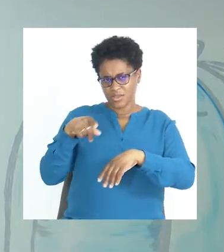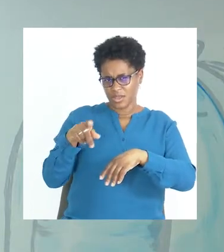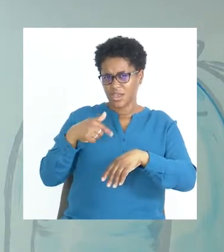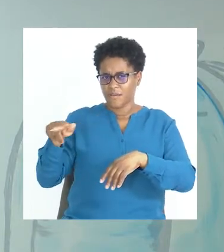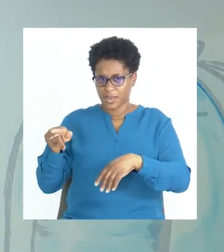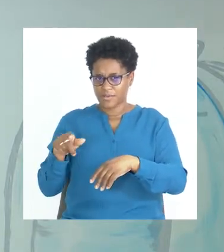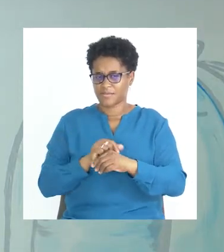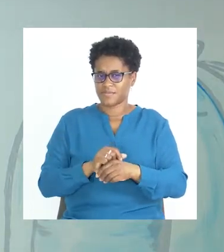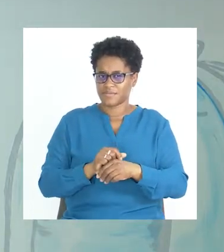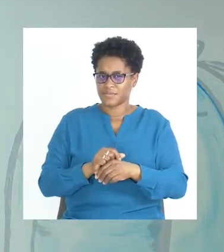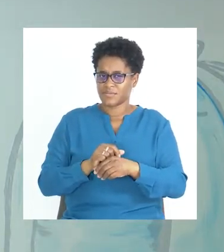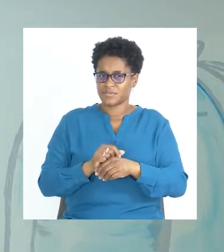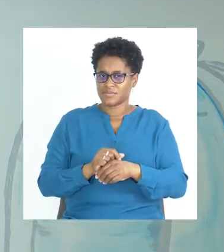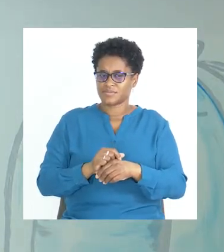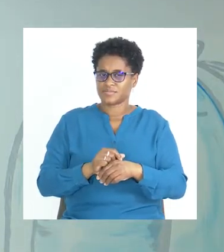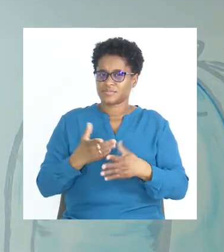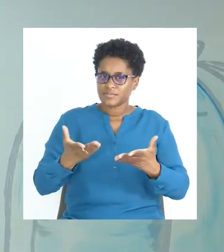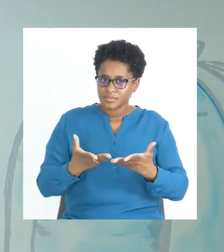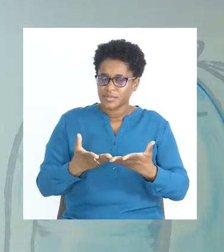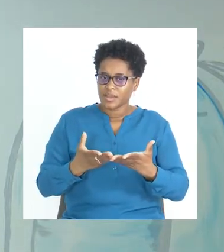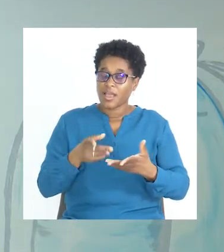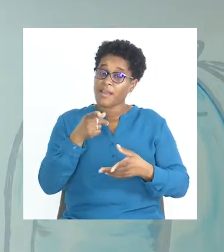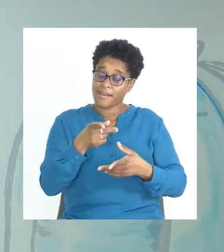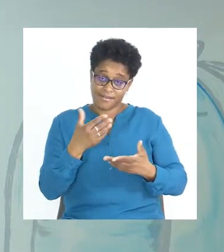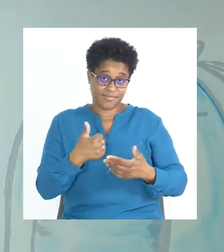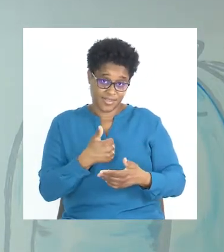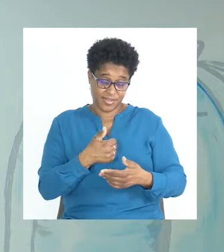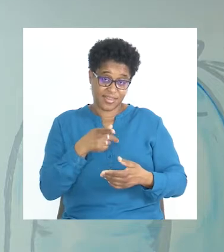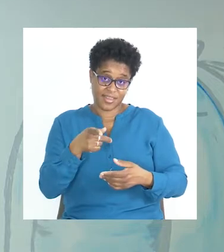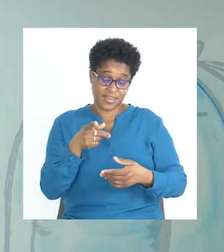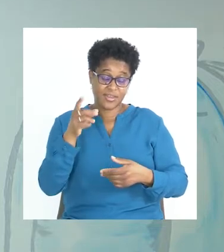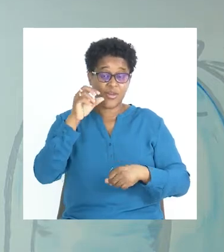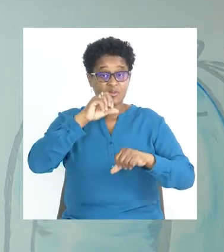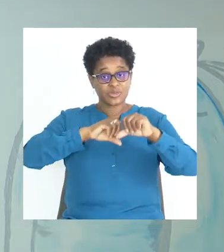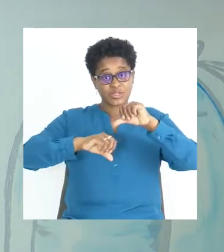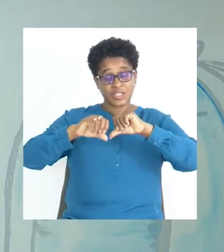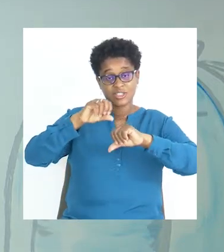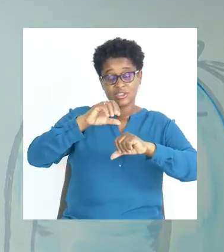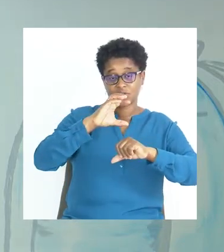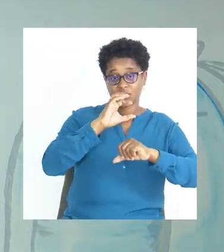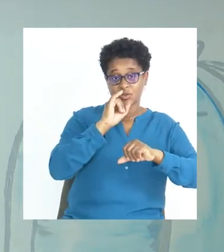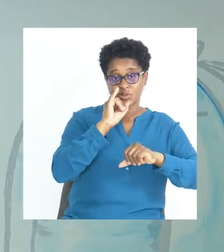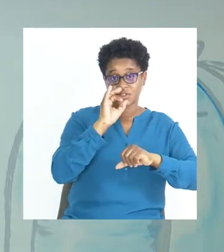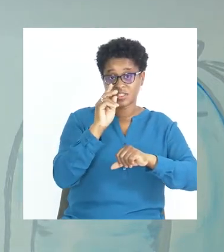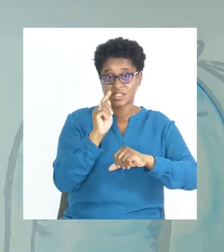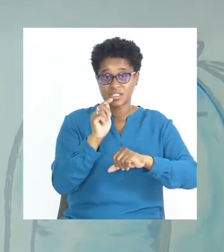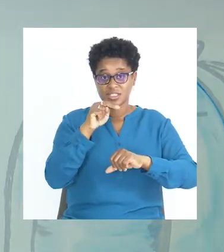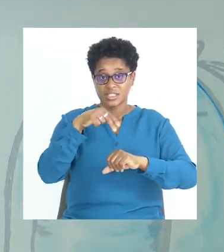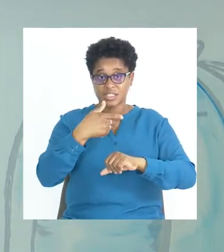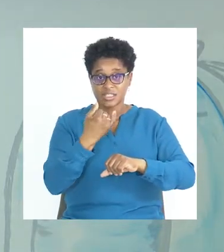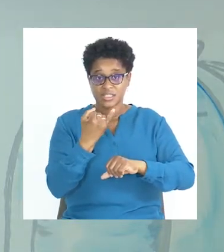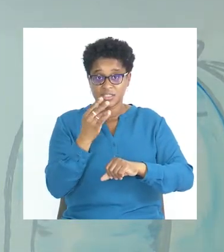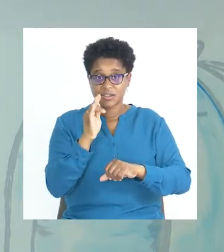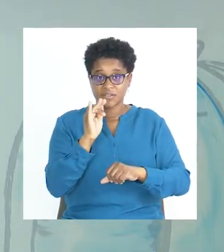diz paracetamol. Ok? Então ali, o científico tem essa linha de